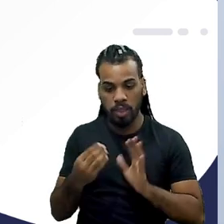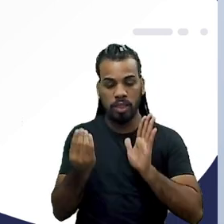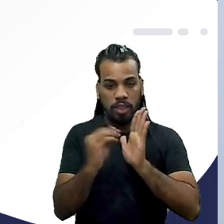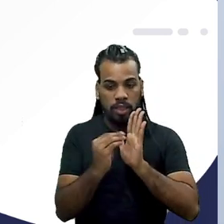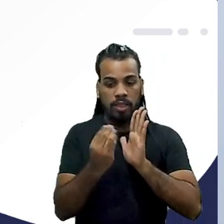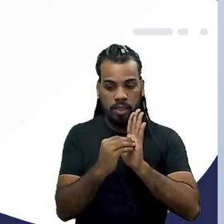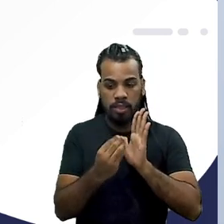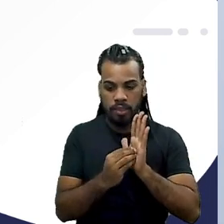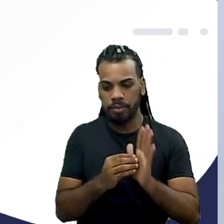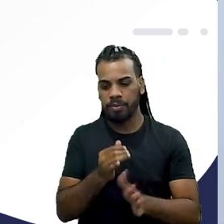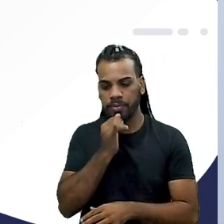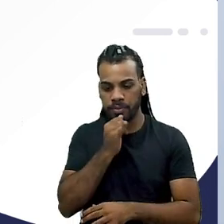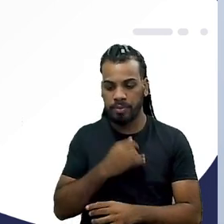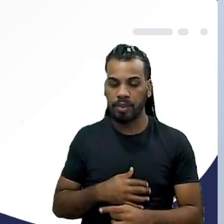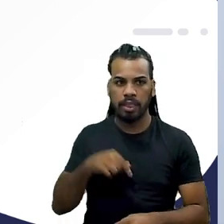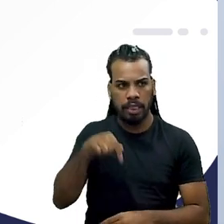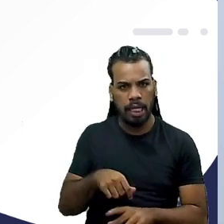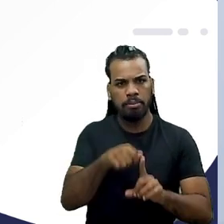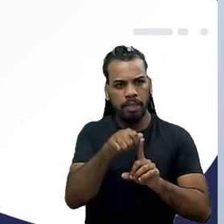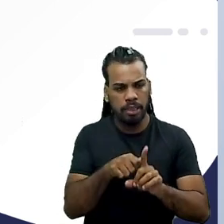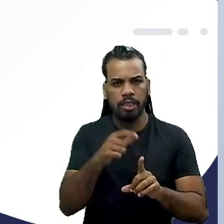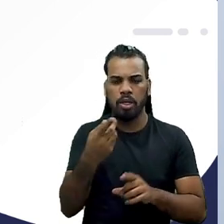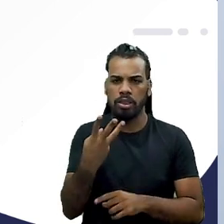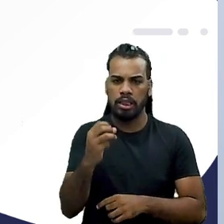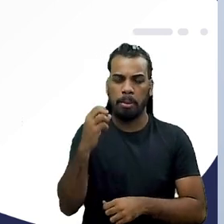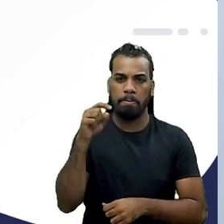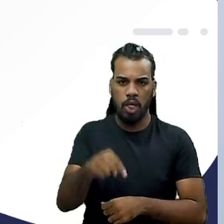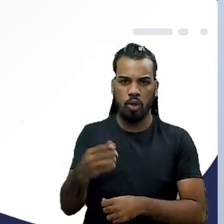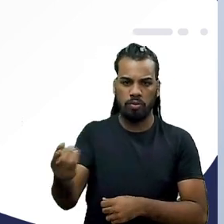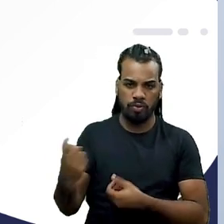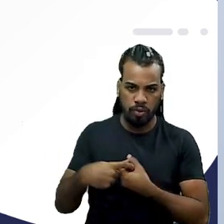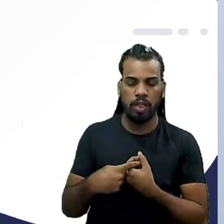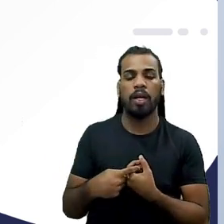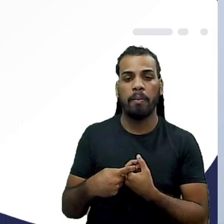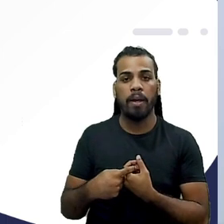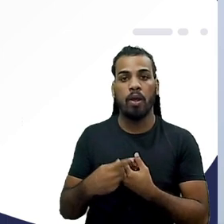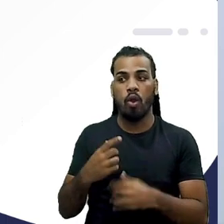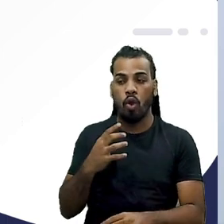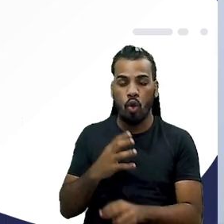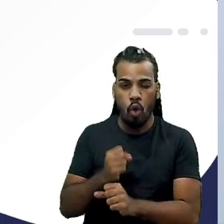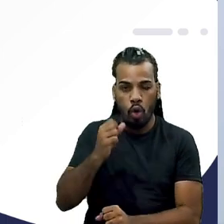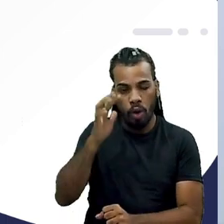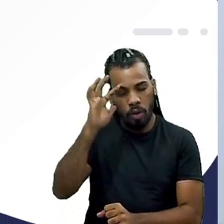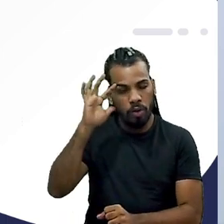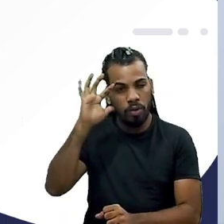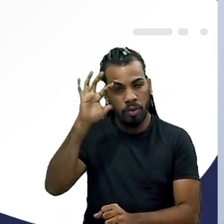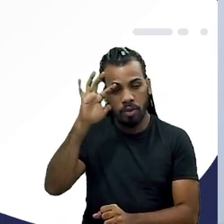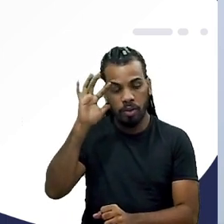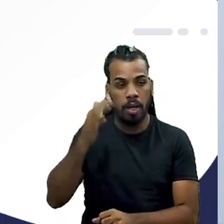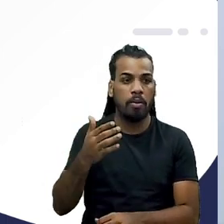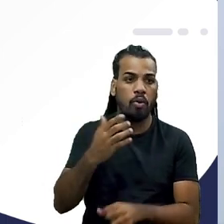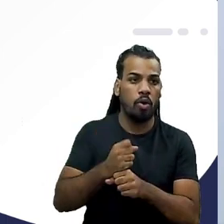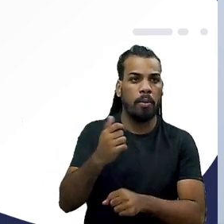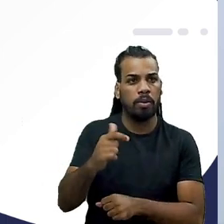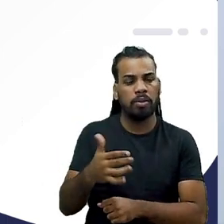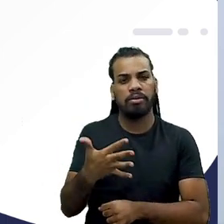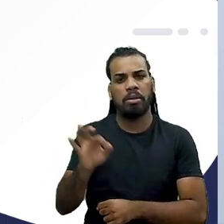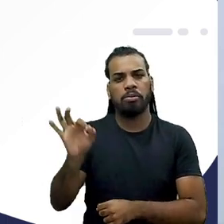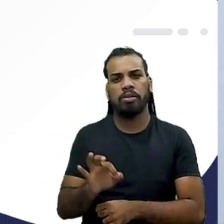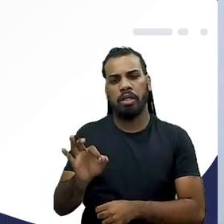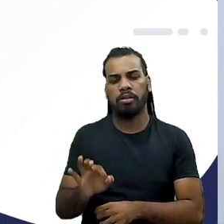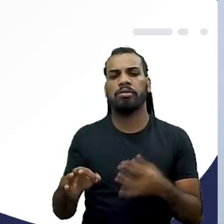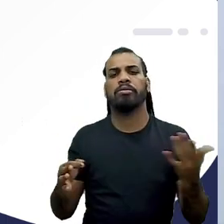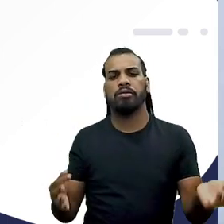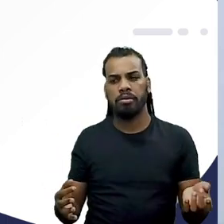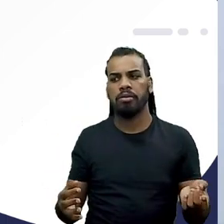venda assim, quando você diz, olha, esse mês eu apurei 30 mil. Se a minha média de lucro foi justamente de 10%, então pronto,